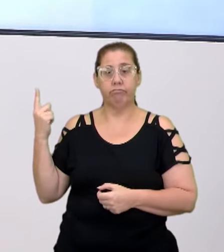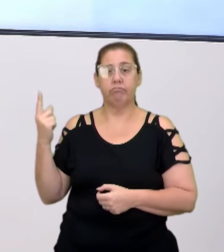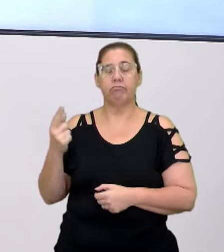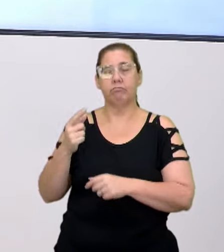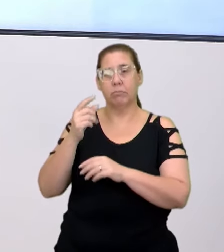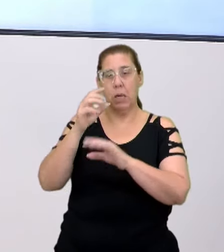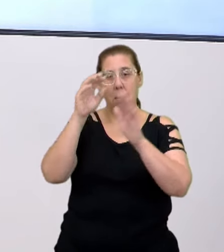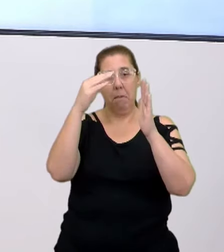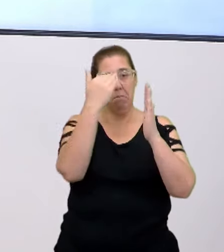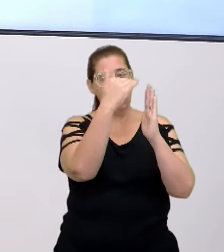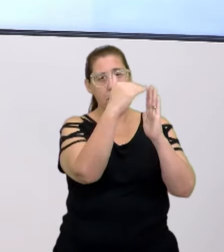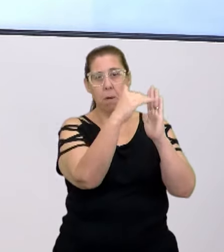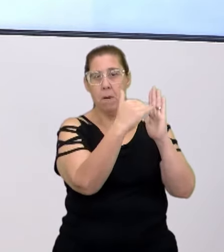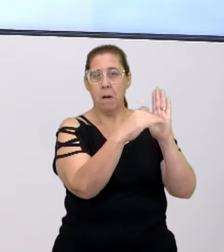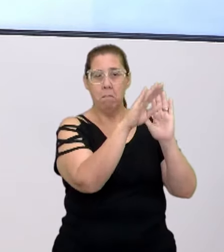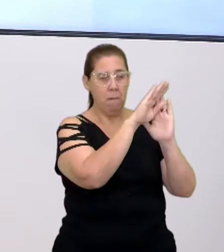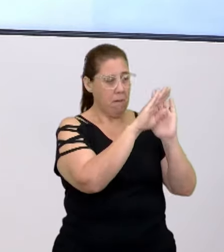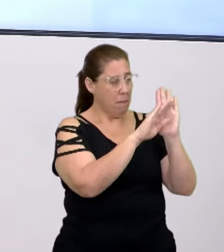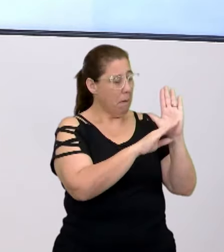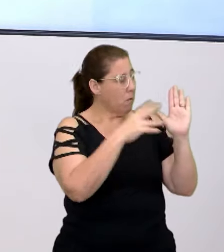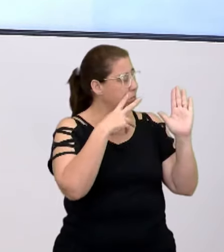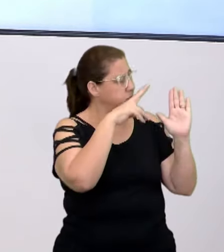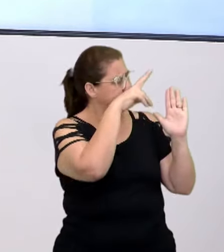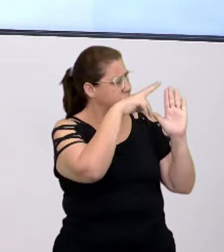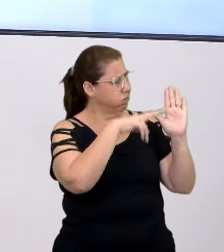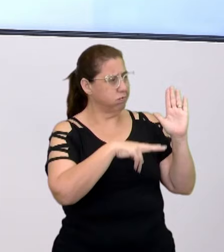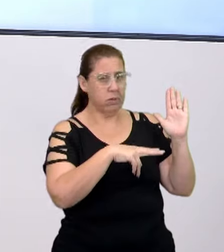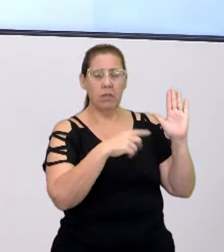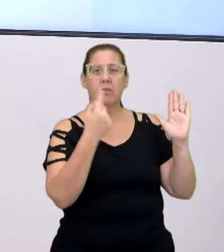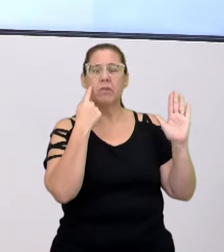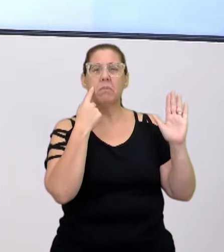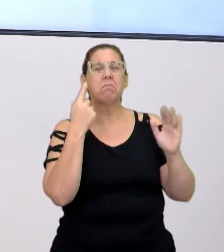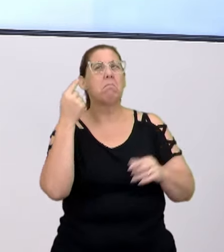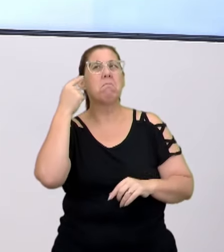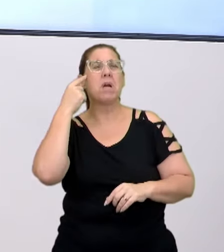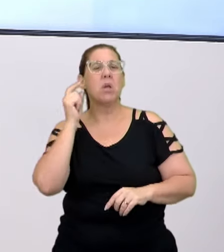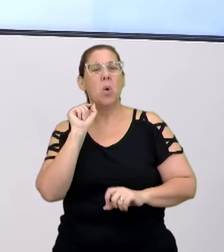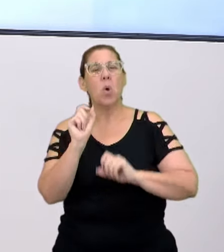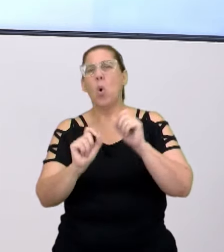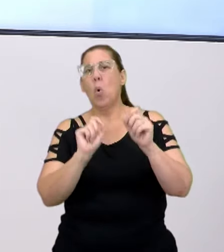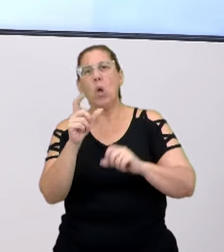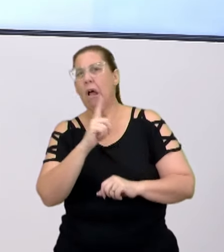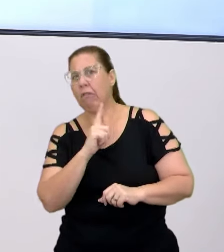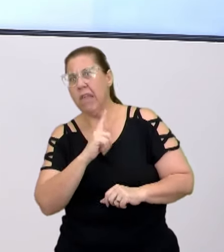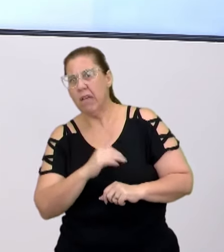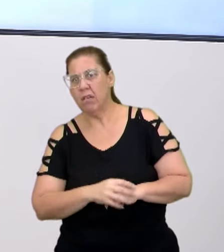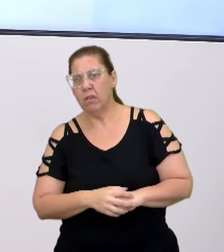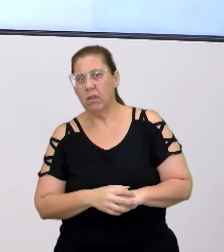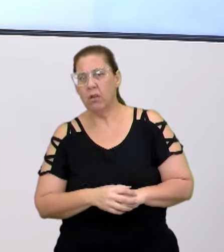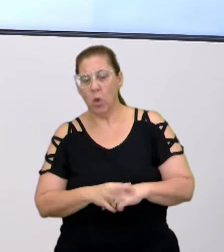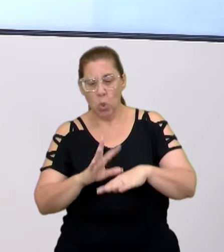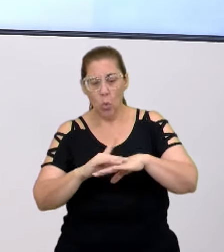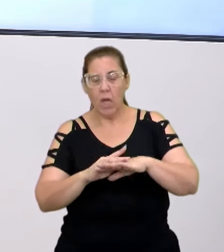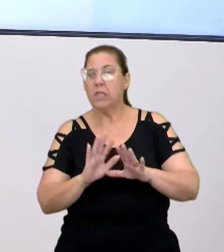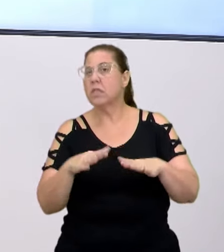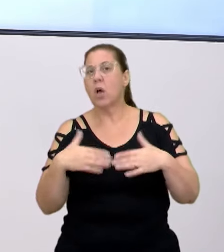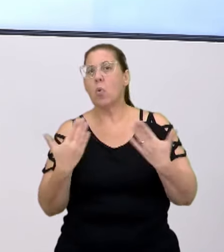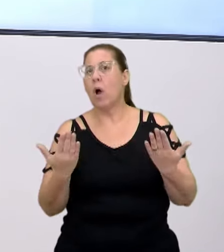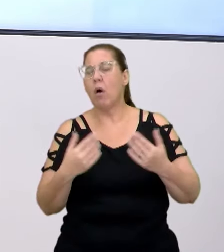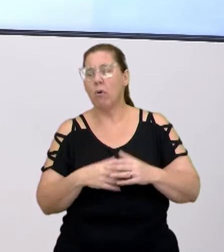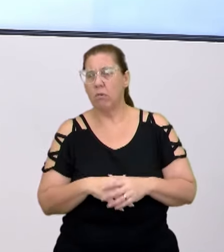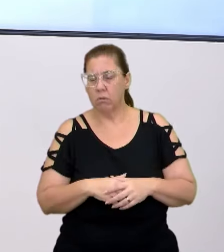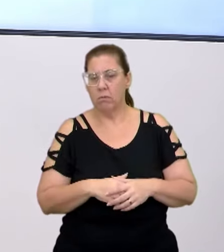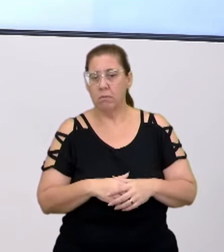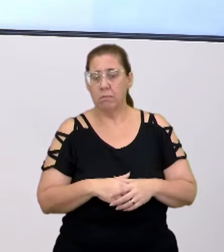desses exames aí que essa mulher fez, aí a gente entra na pergunta, né, o que será que ela tem, né? Para ela apresentar